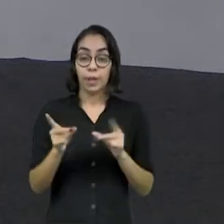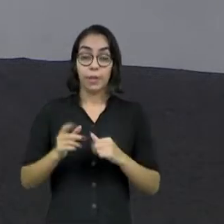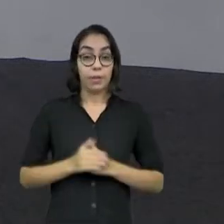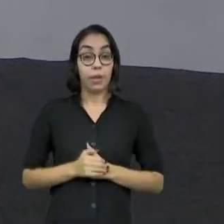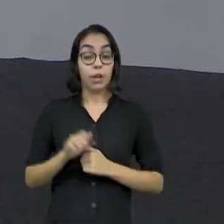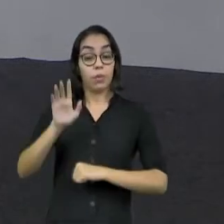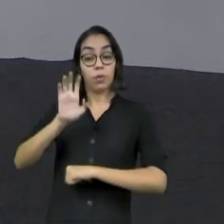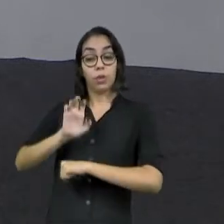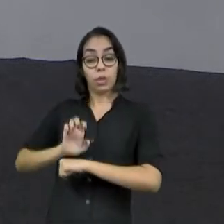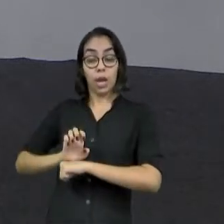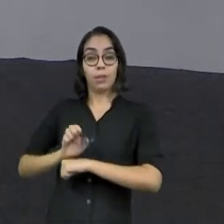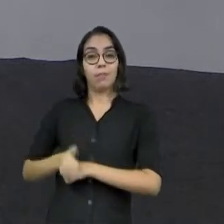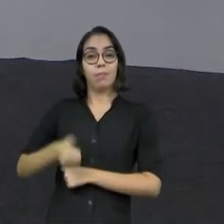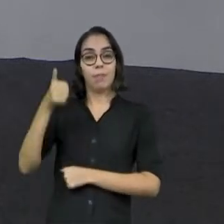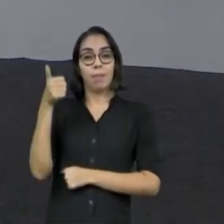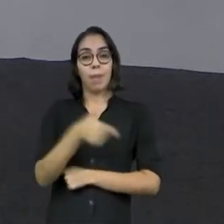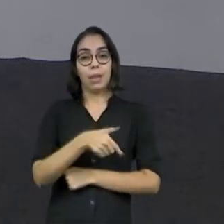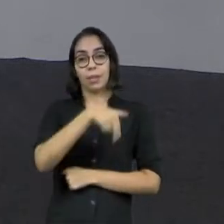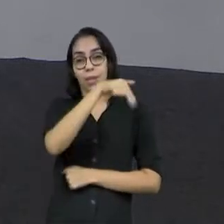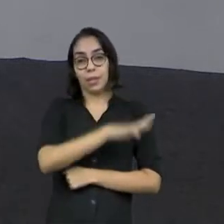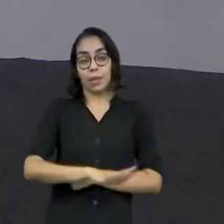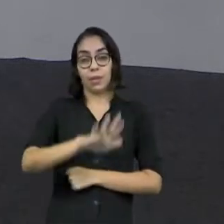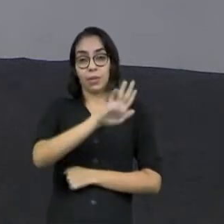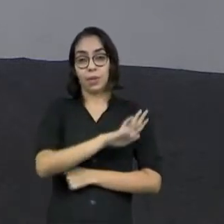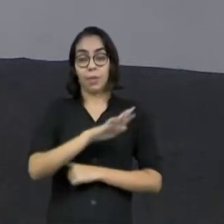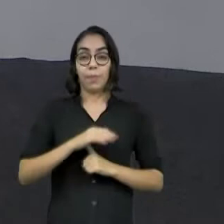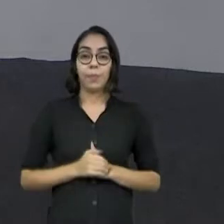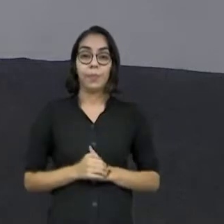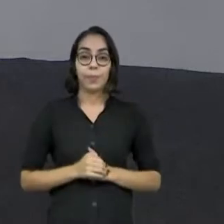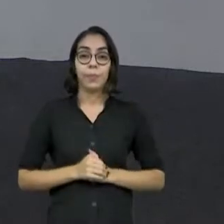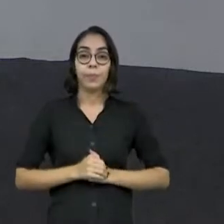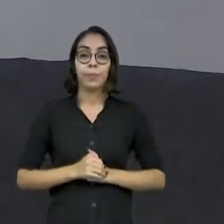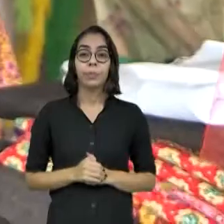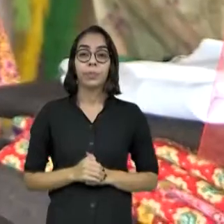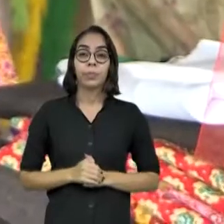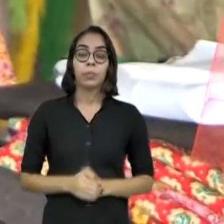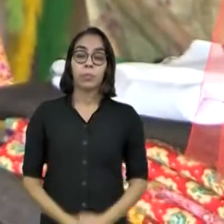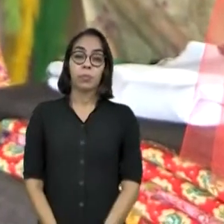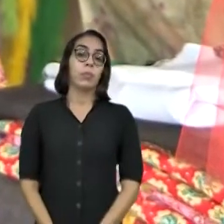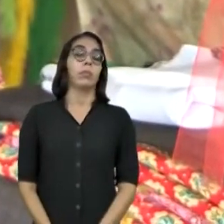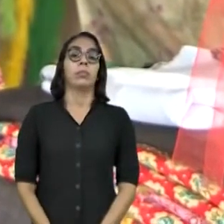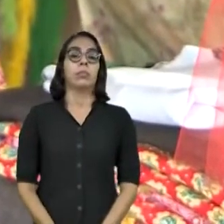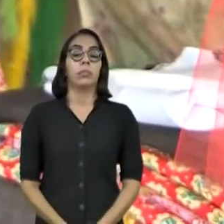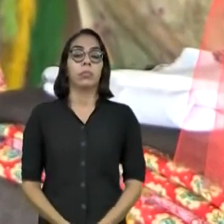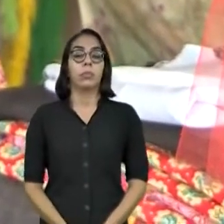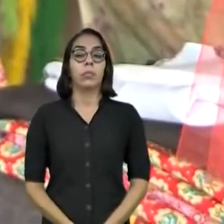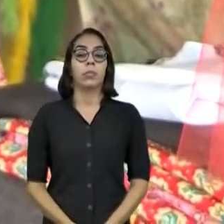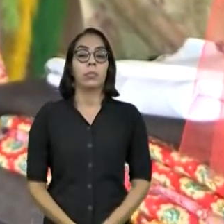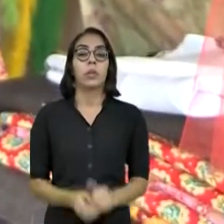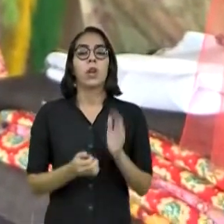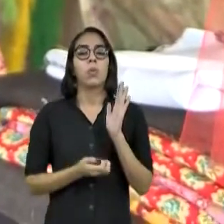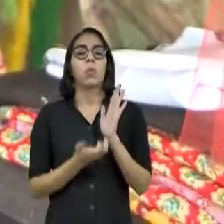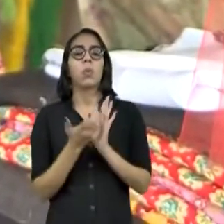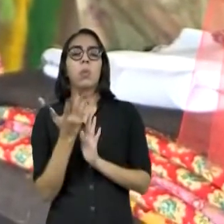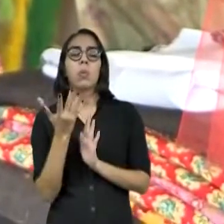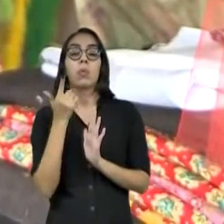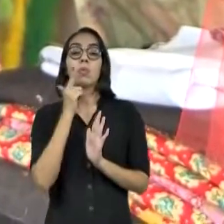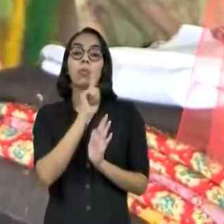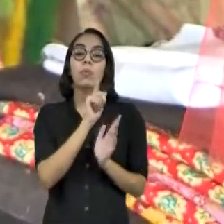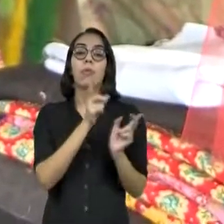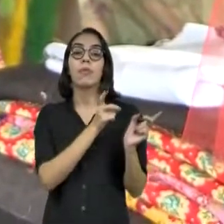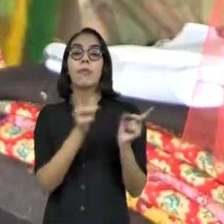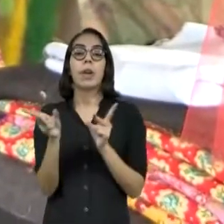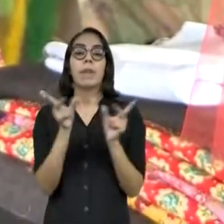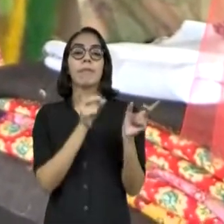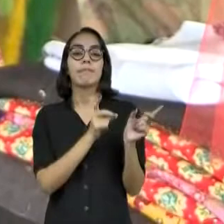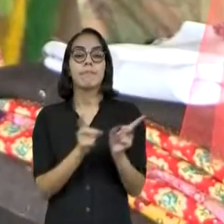estado cresceu mais do que o dobro da média registrada no país. O volume de vendas do comércio varejista cearense em